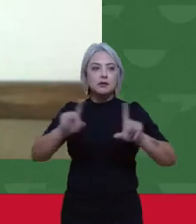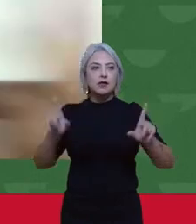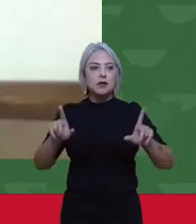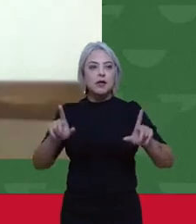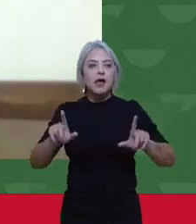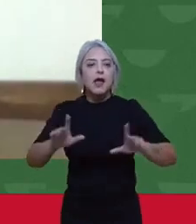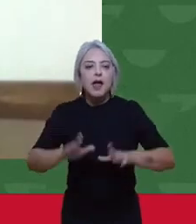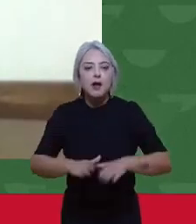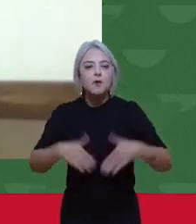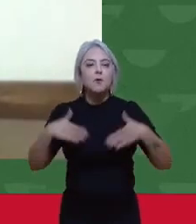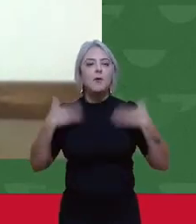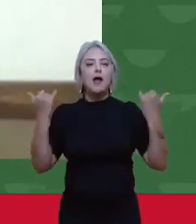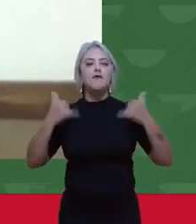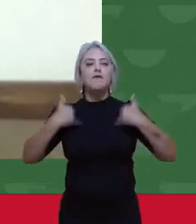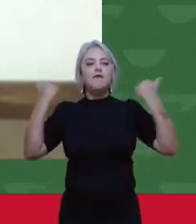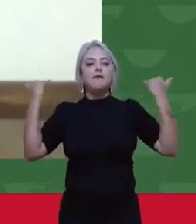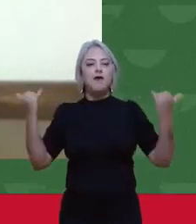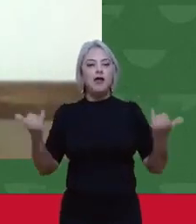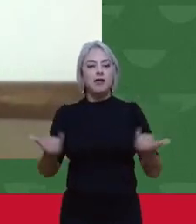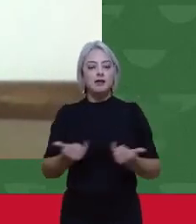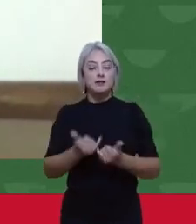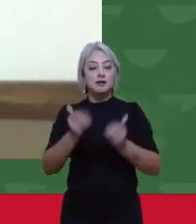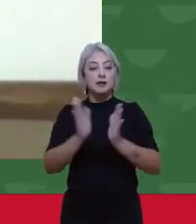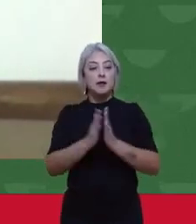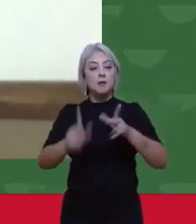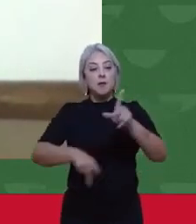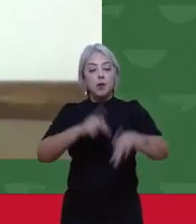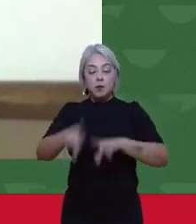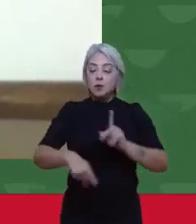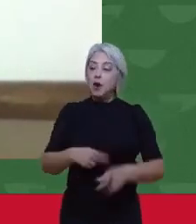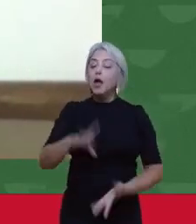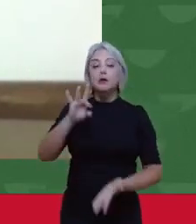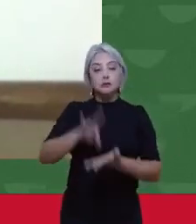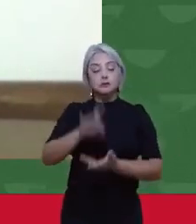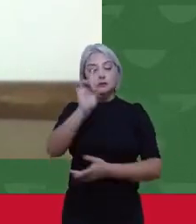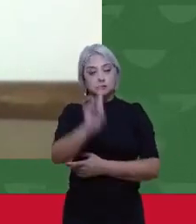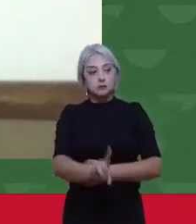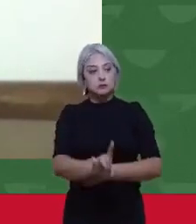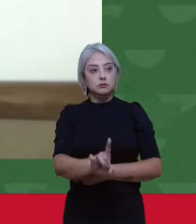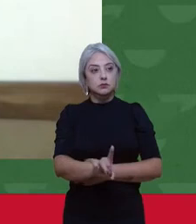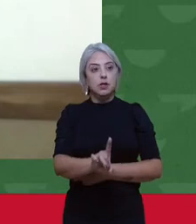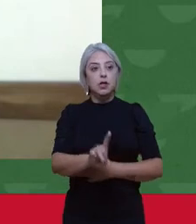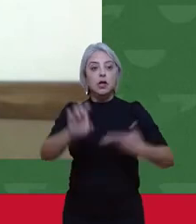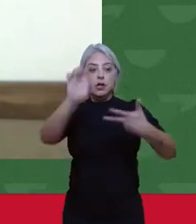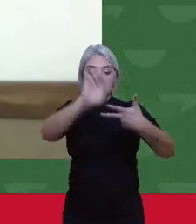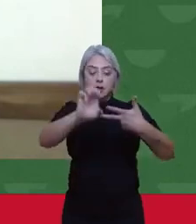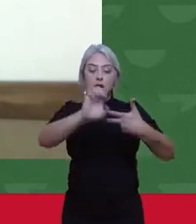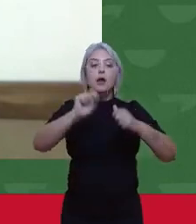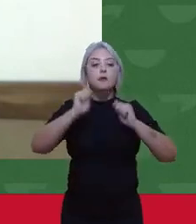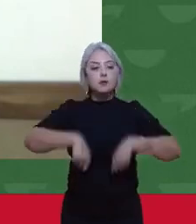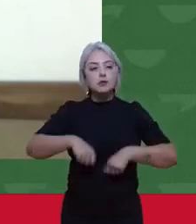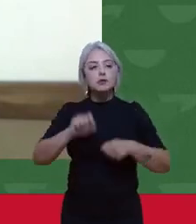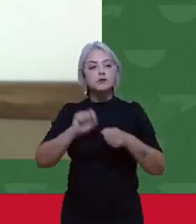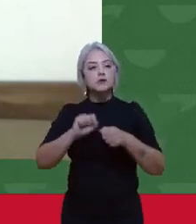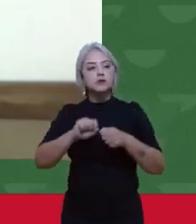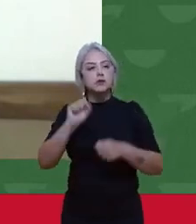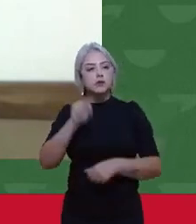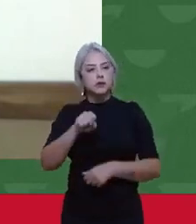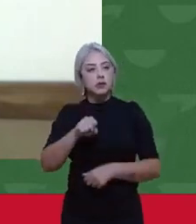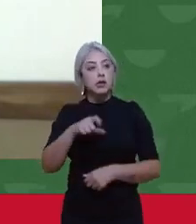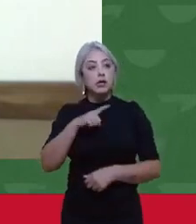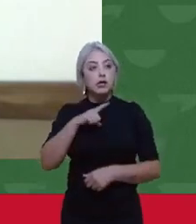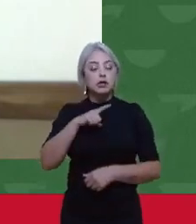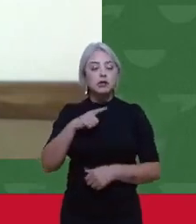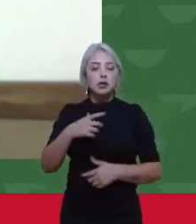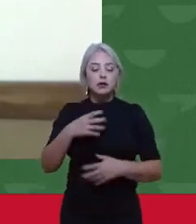uma grande festa popular e, ao mesmo tempo, afirmação de direitos. Então, assim, no executivo é possível fazer, desde que a gente